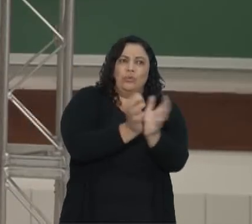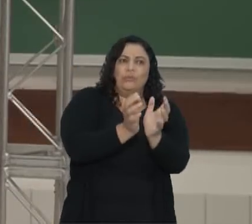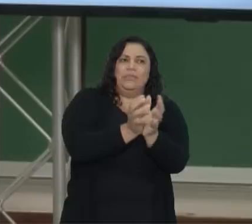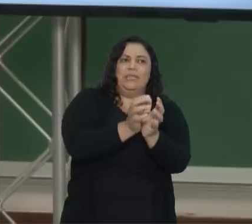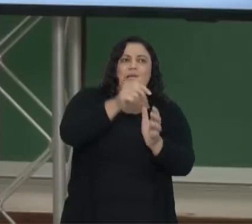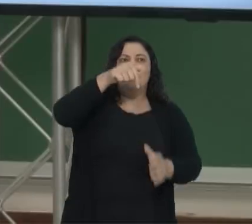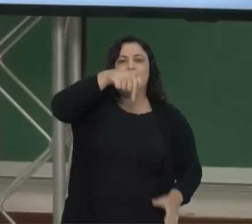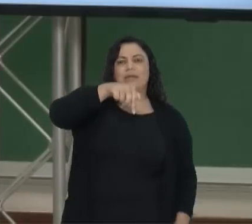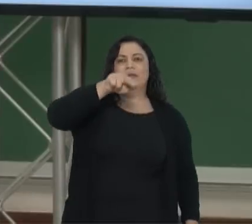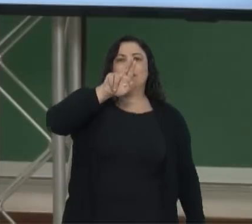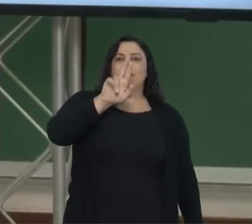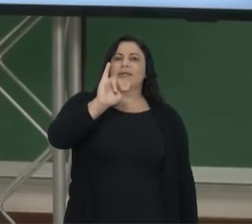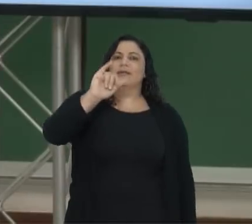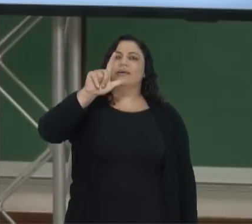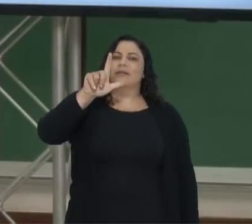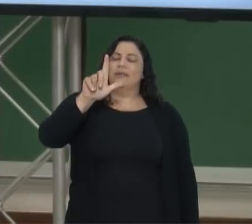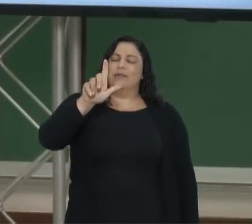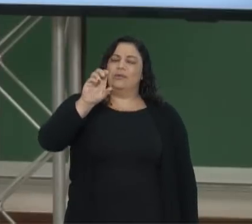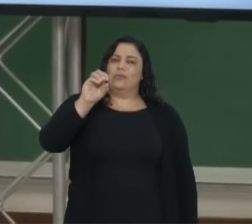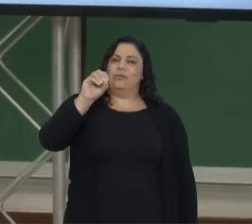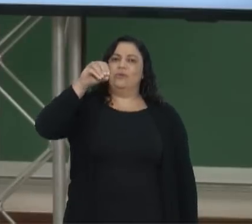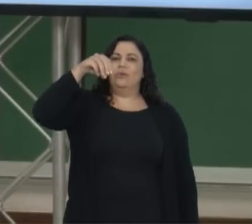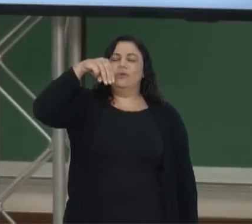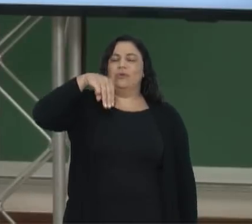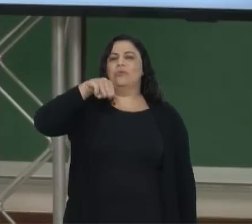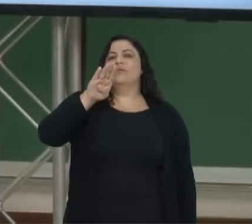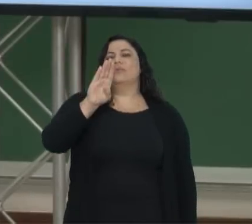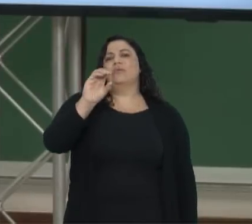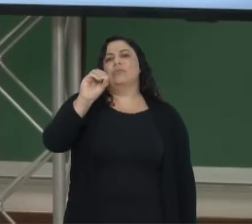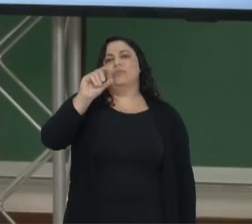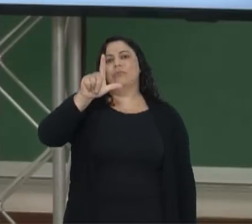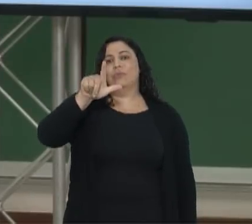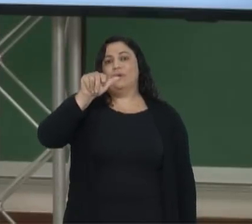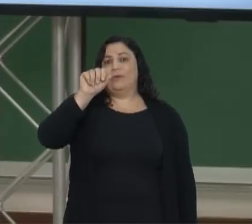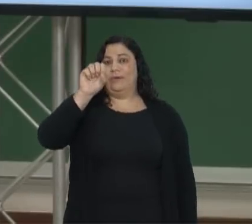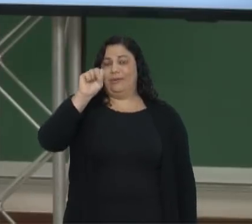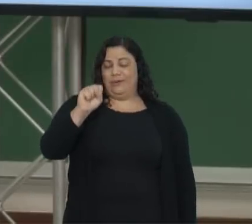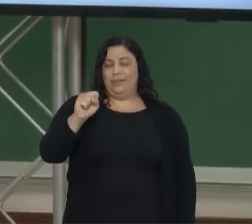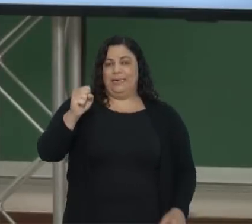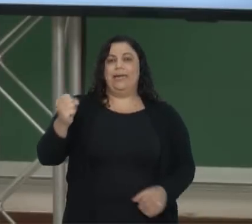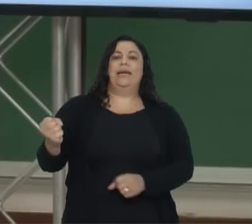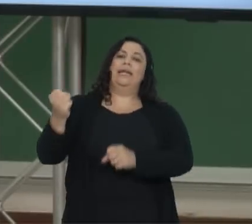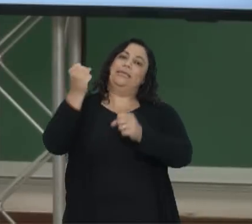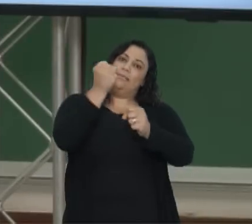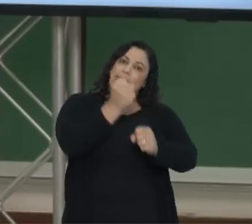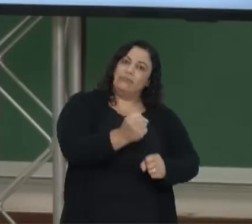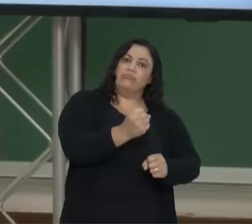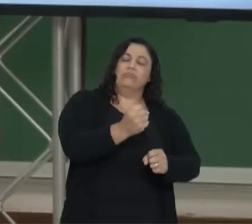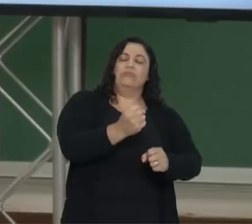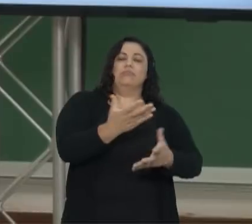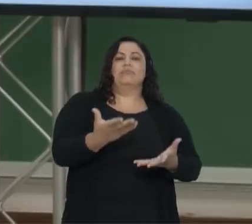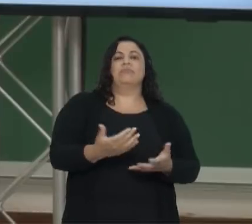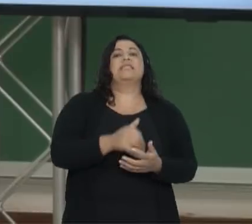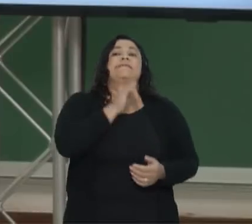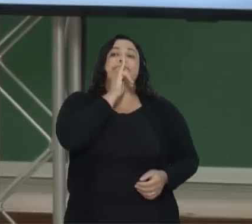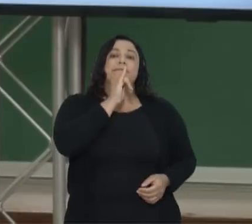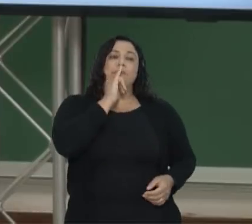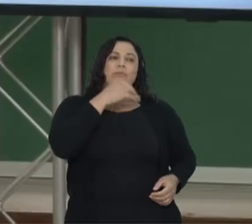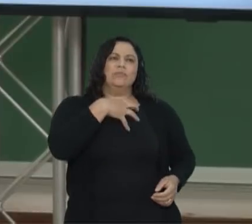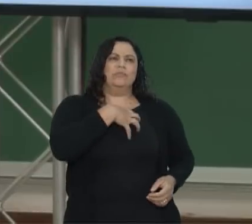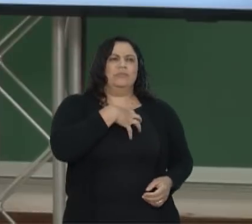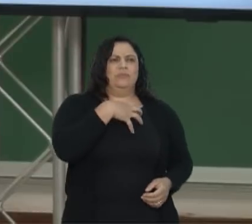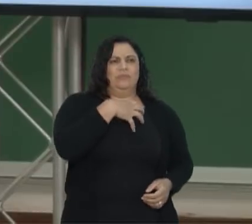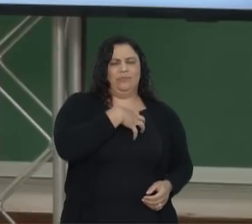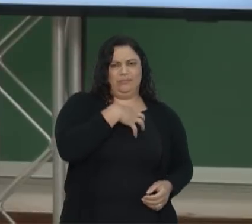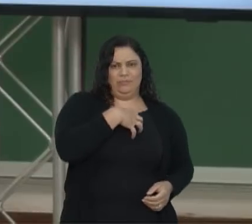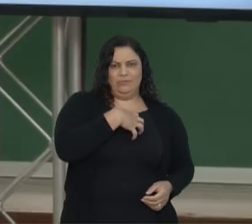são dos descendentes desses grupos, né? E aí nós temos aqui alguns exemplos de onde nós vamos ter. Na Bahia, 260, em